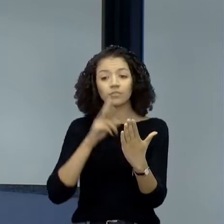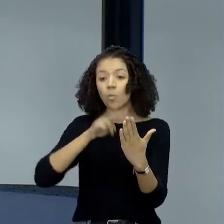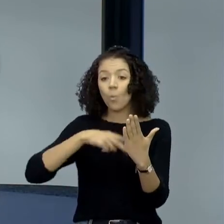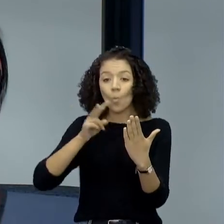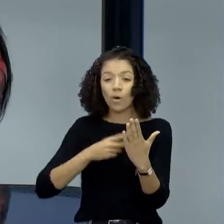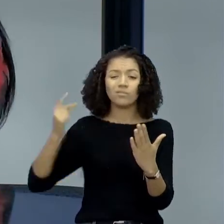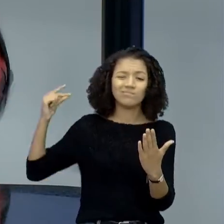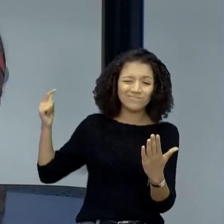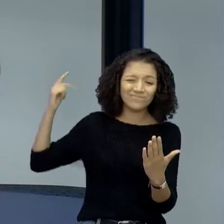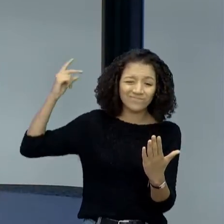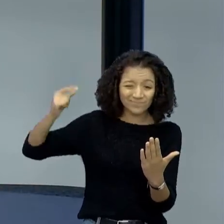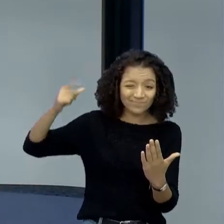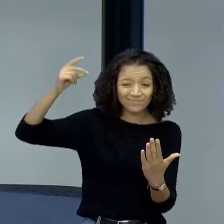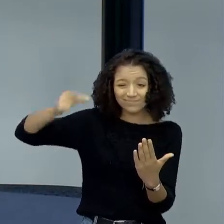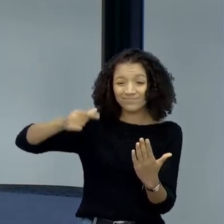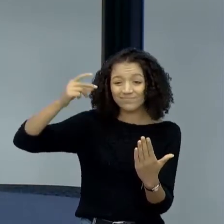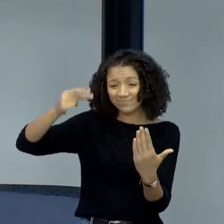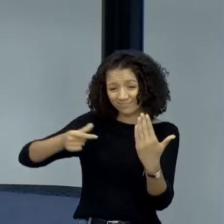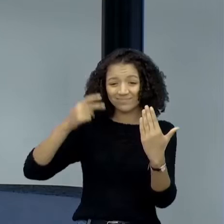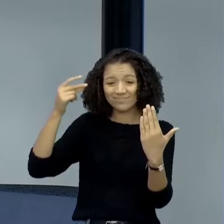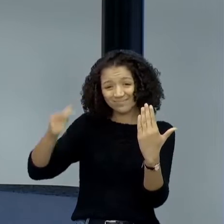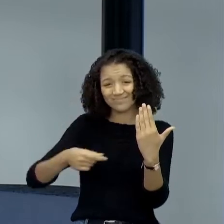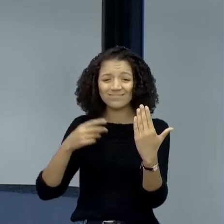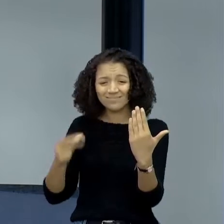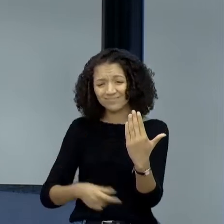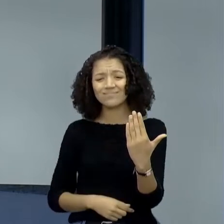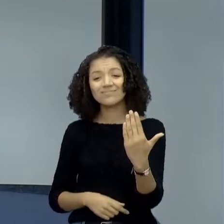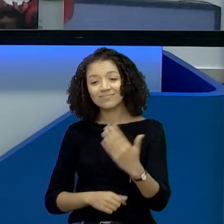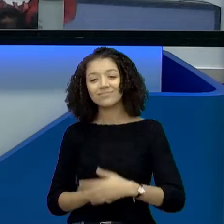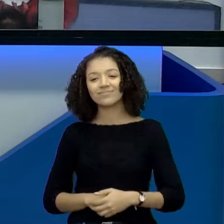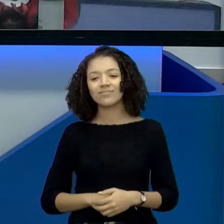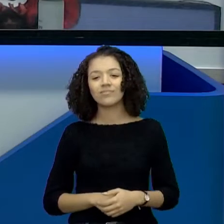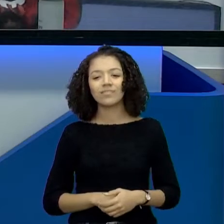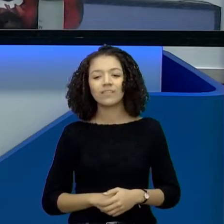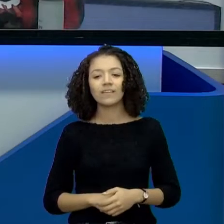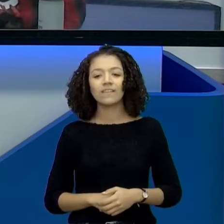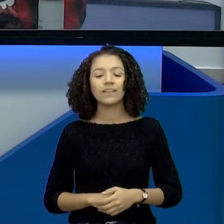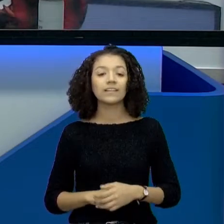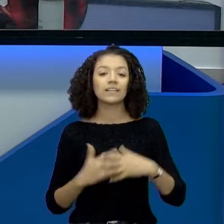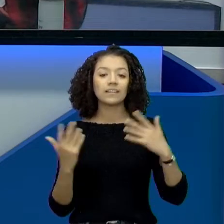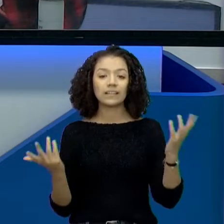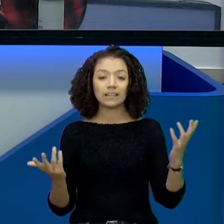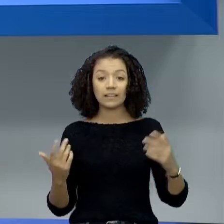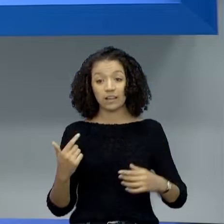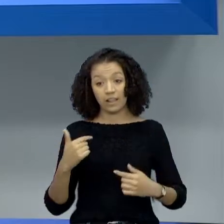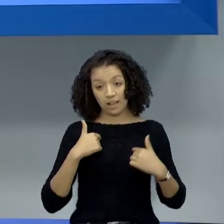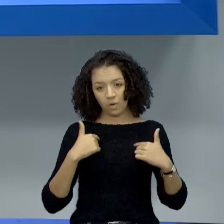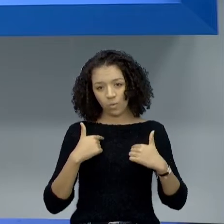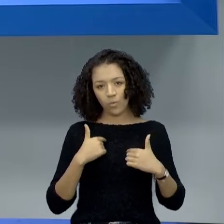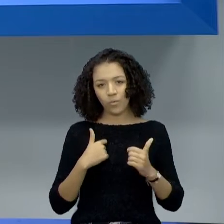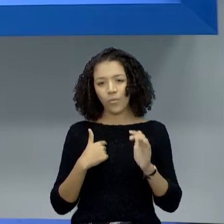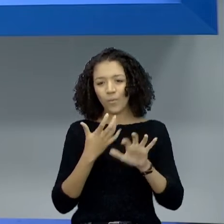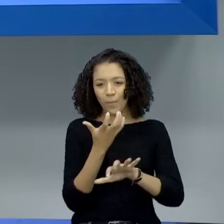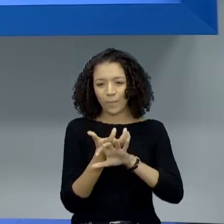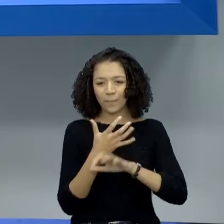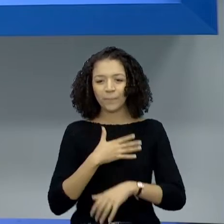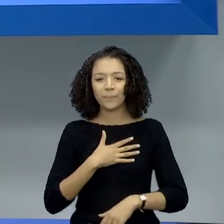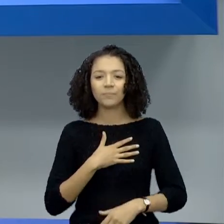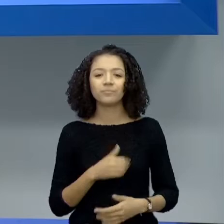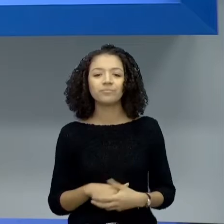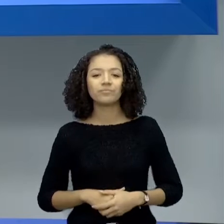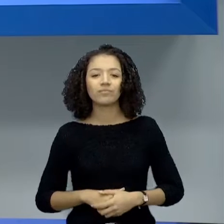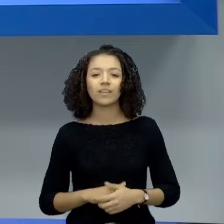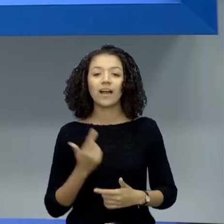falava, nossa, faz tanto tempo que eu não vejo isso, não via isso no currículo, né? Sim. No caso do meu componente, em alguns momentos a